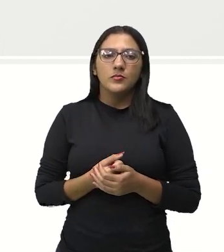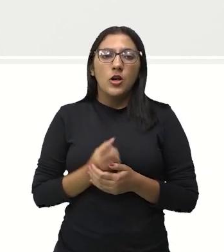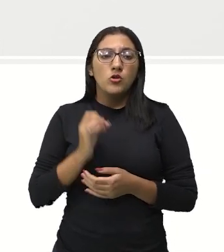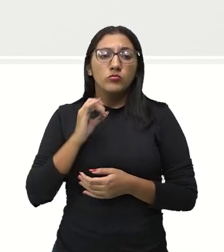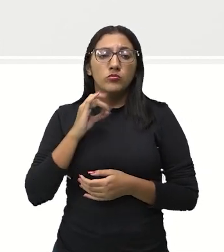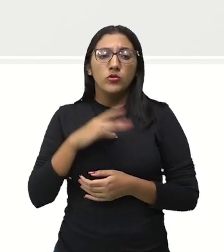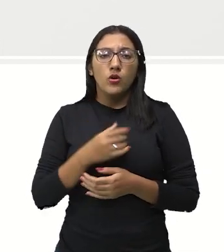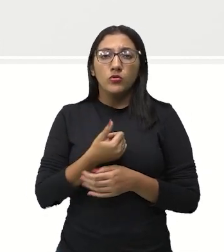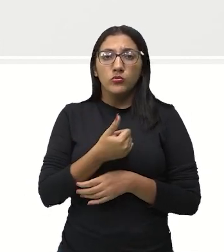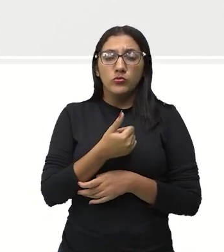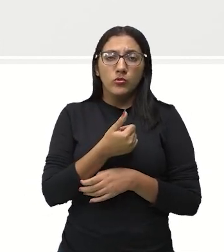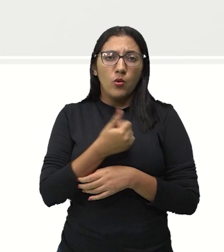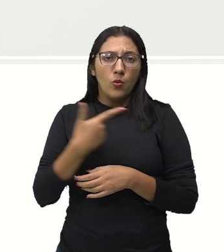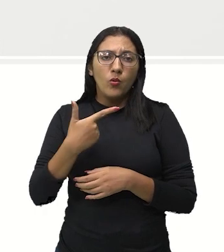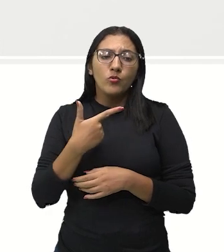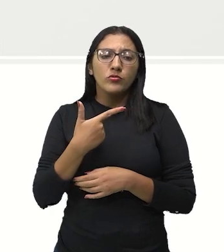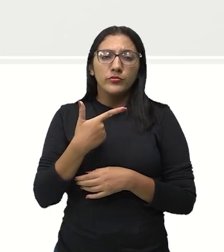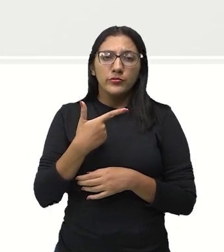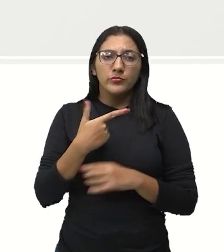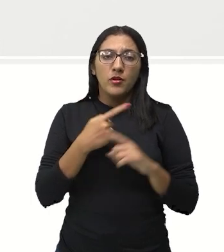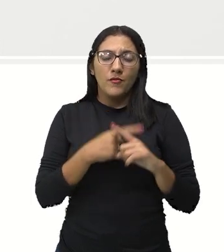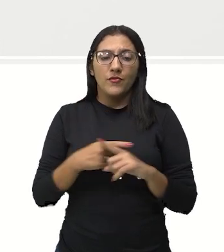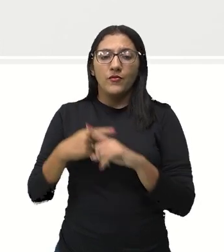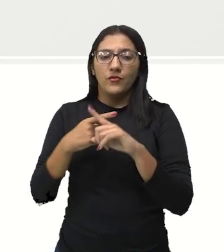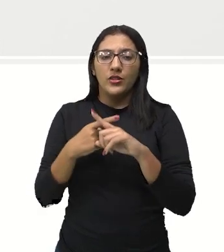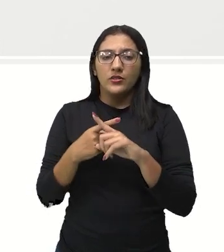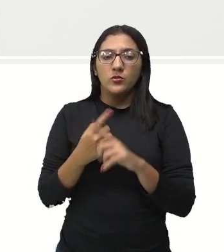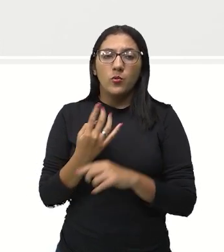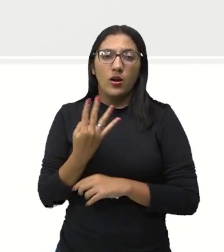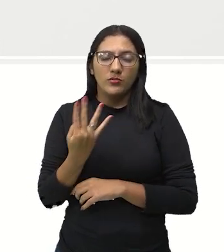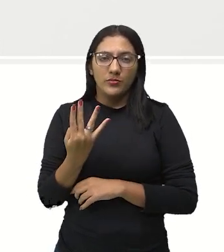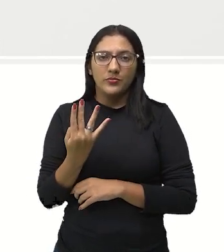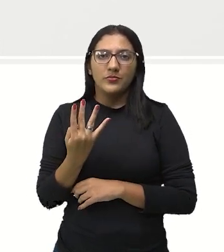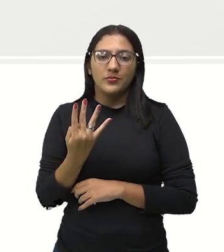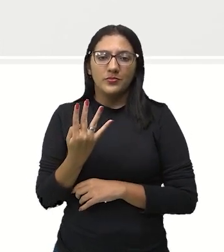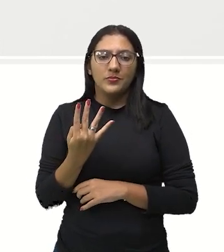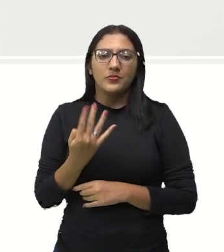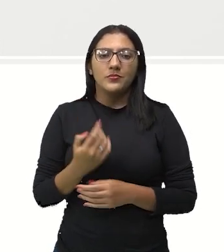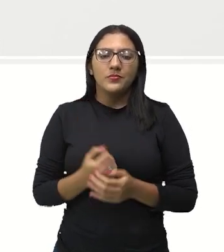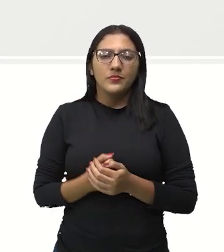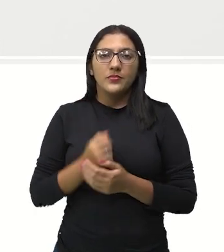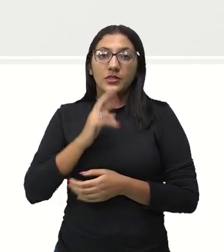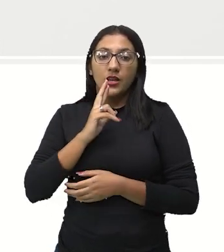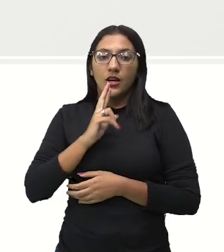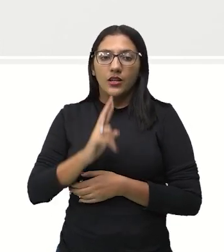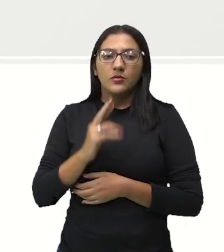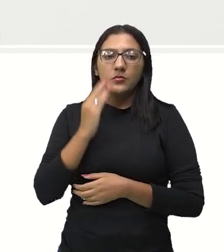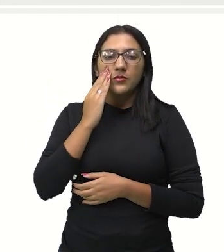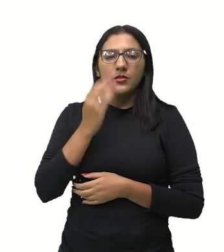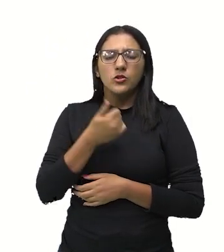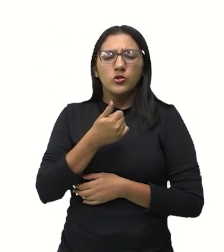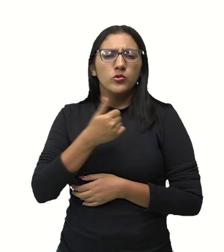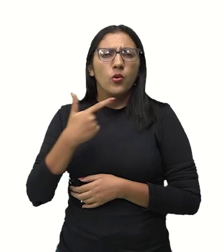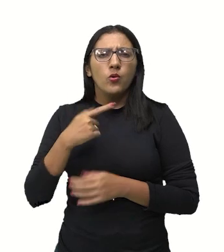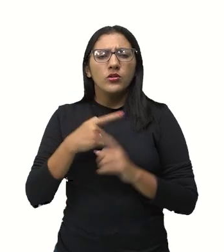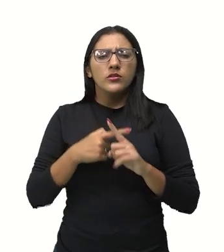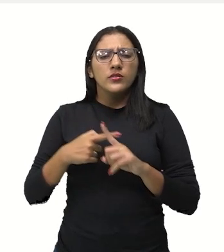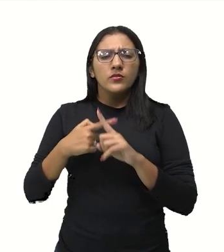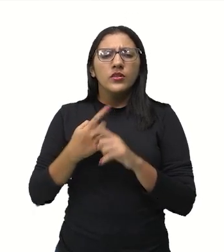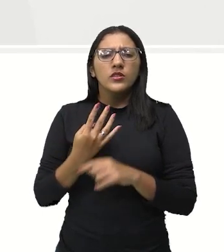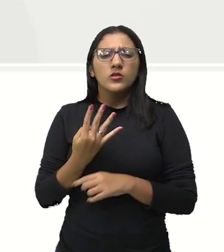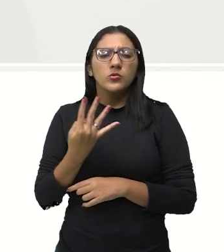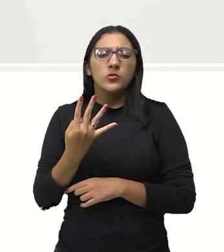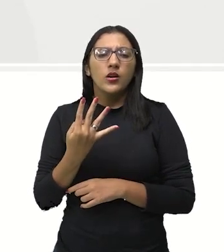Sobrou 12 vezes 4. Que a resposta de 12 vezes 4, a resposta é